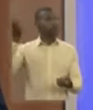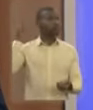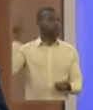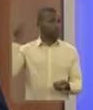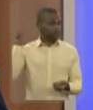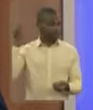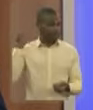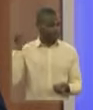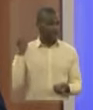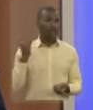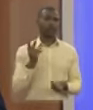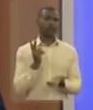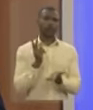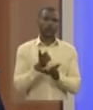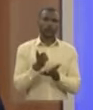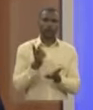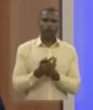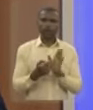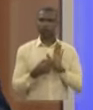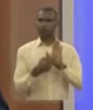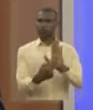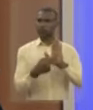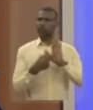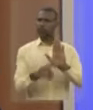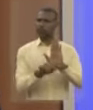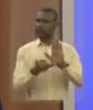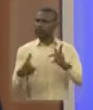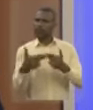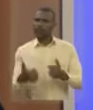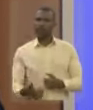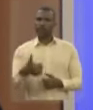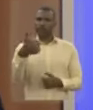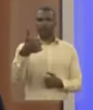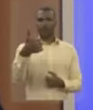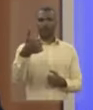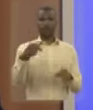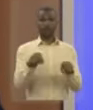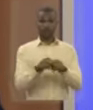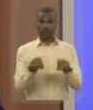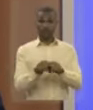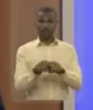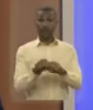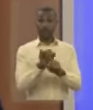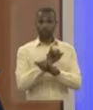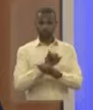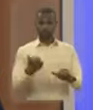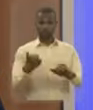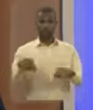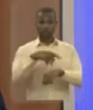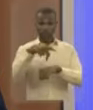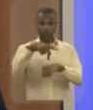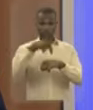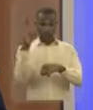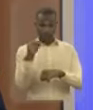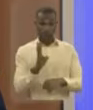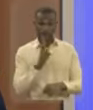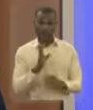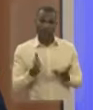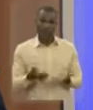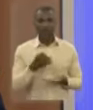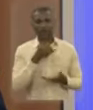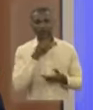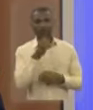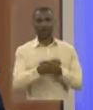dia eh sempre protagonista em Notícias positivas até no noticiário nacional e que infelizmente nos últimos